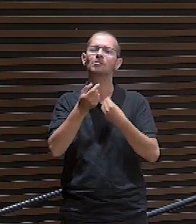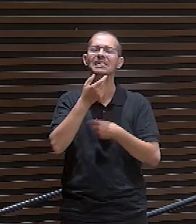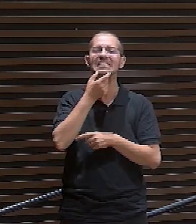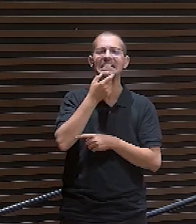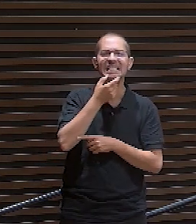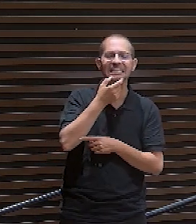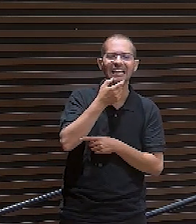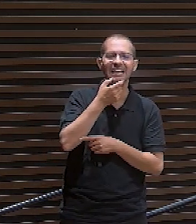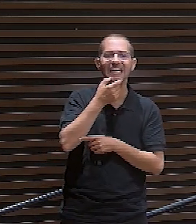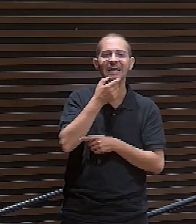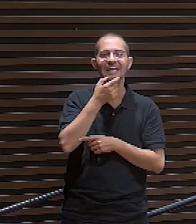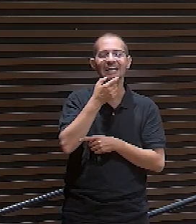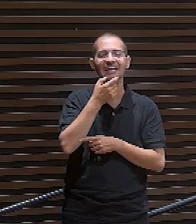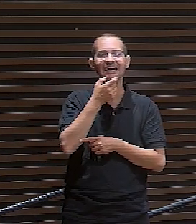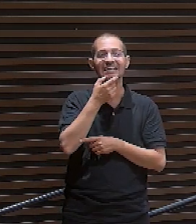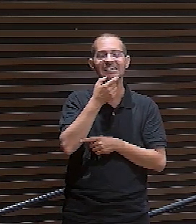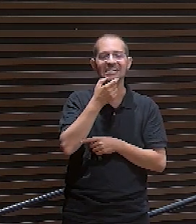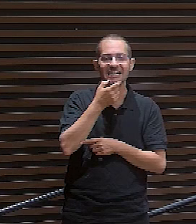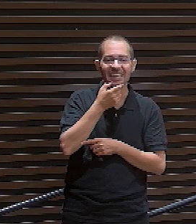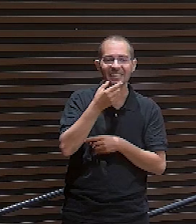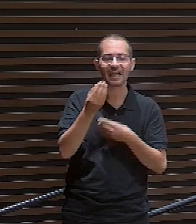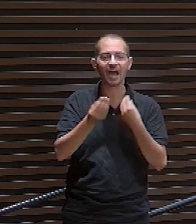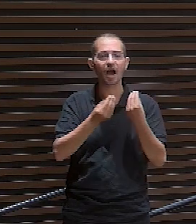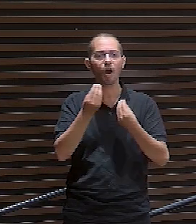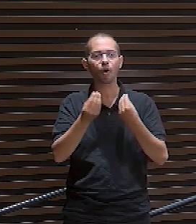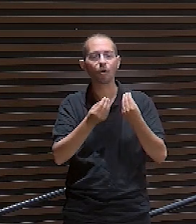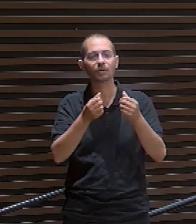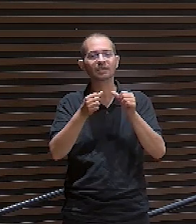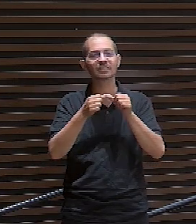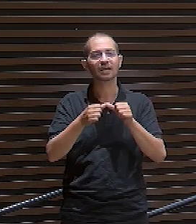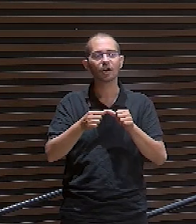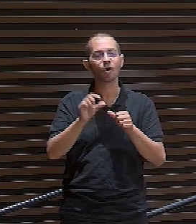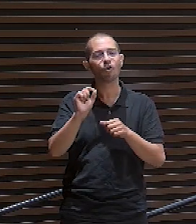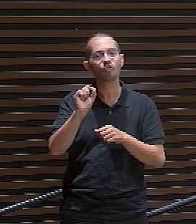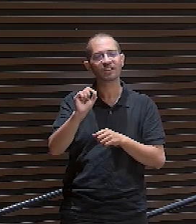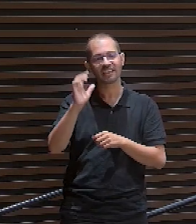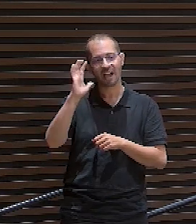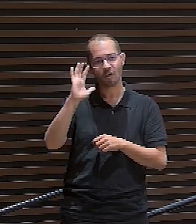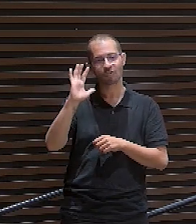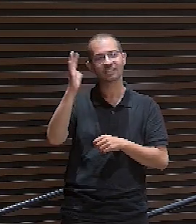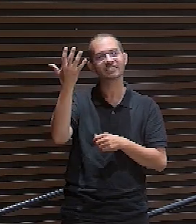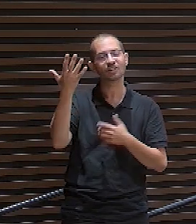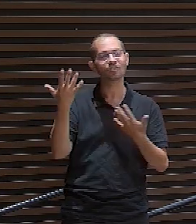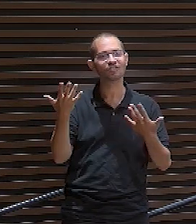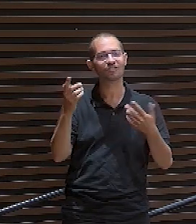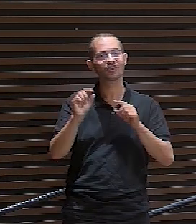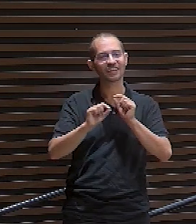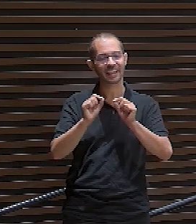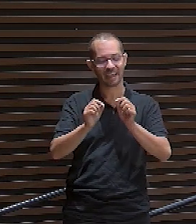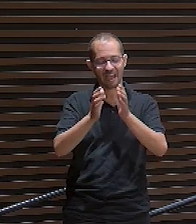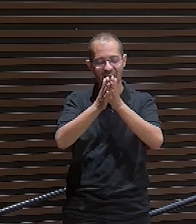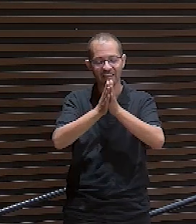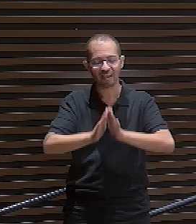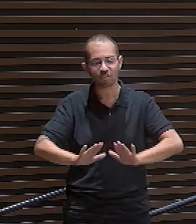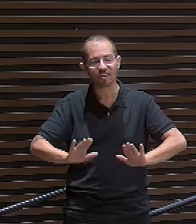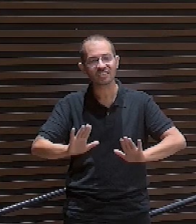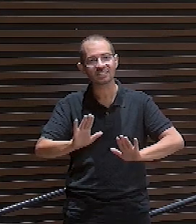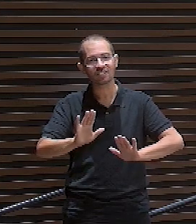achar meu filho num lugar na Inglaterra? O que aconteceu? É que a adoração foi